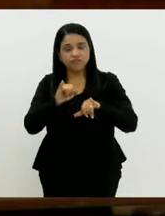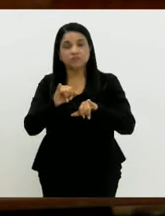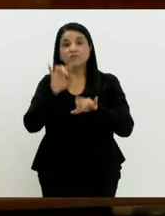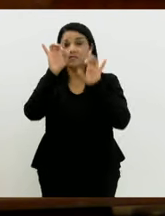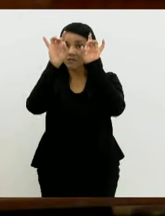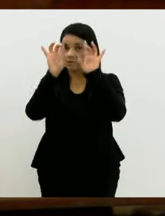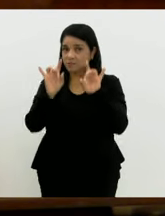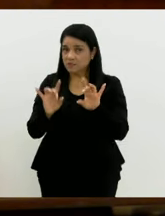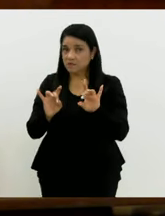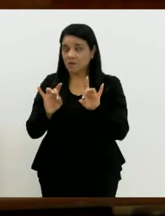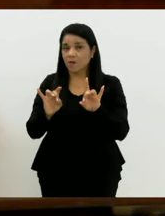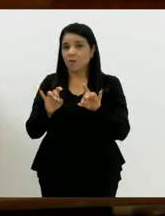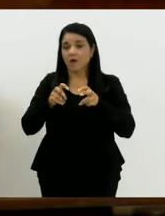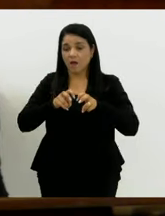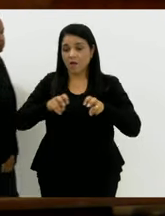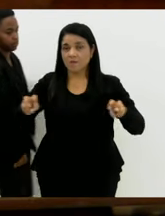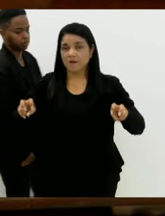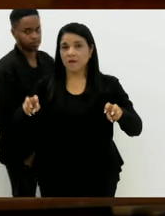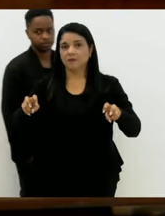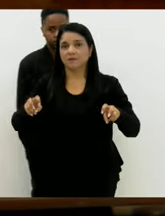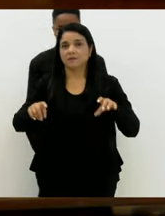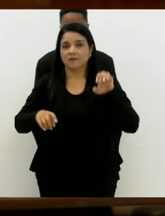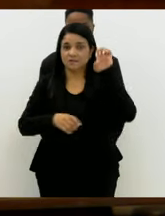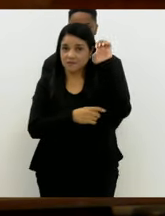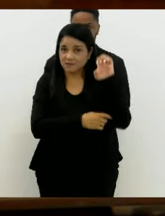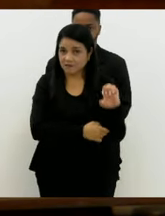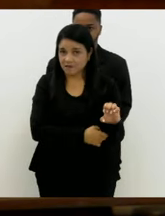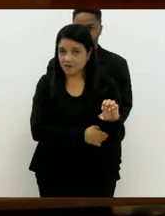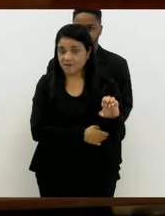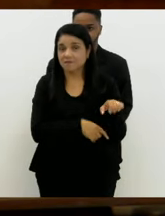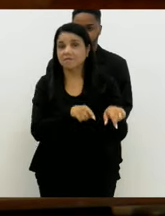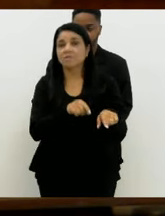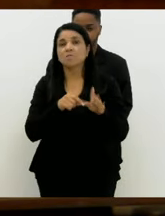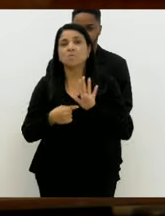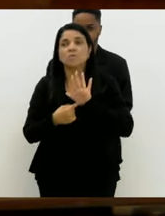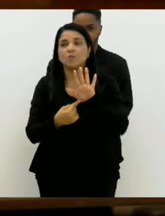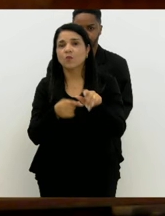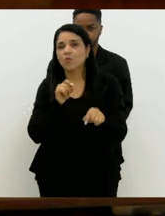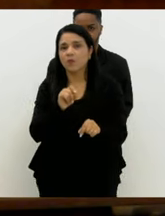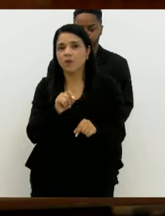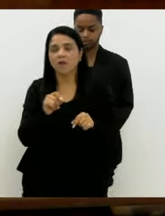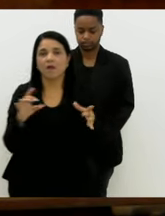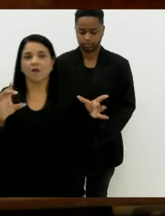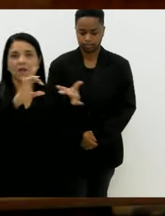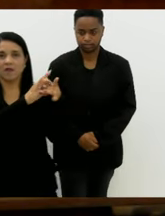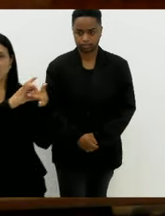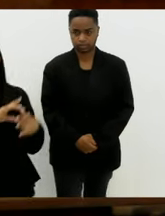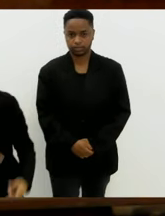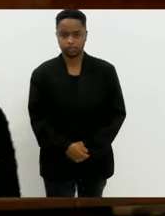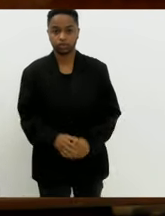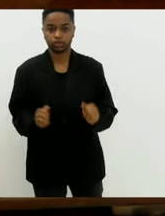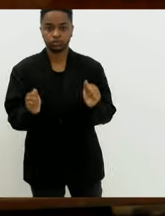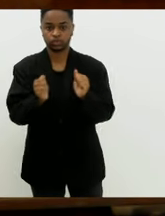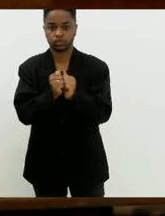à bancada da esquerda, que vem atuando como um importante elo junto ao governo